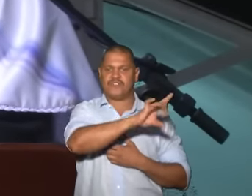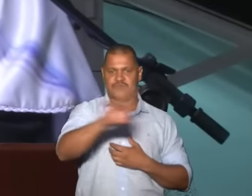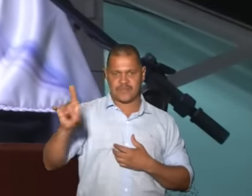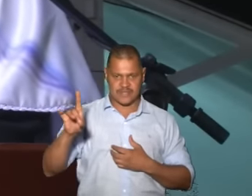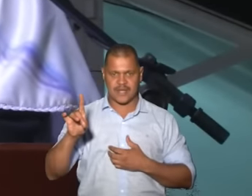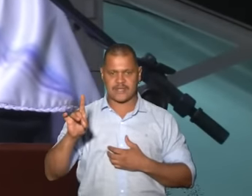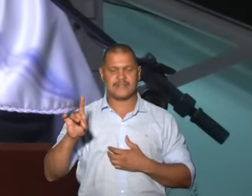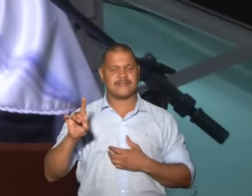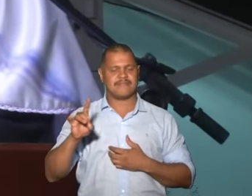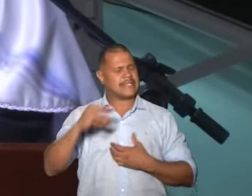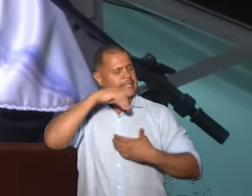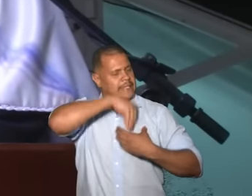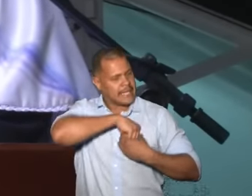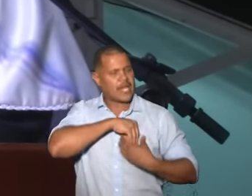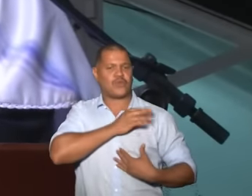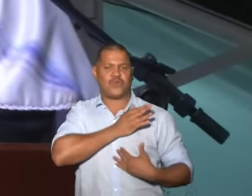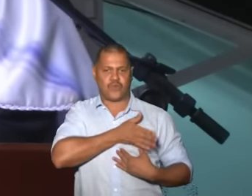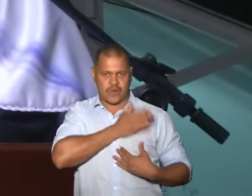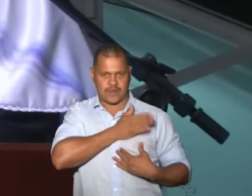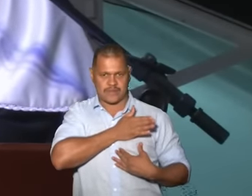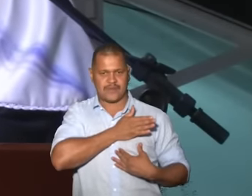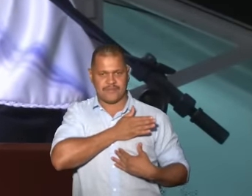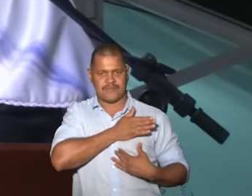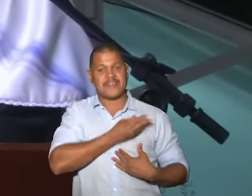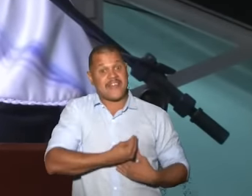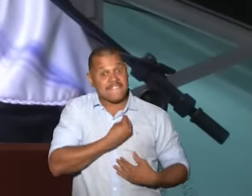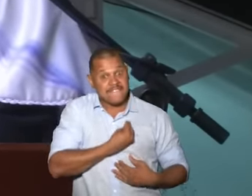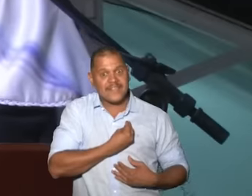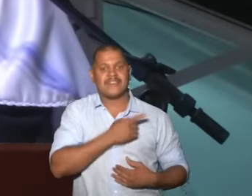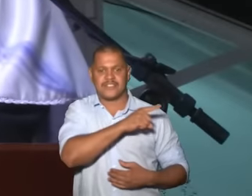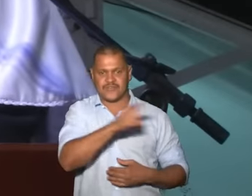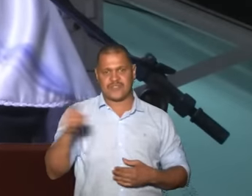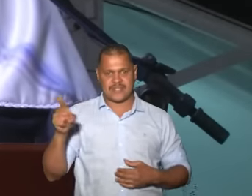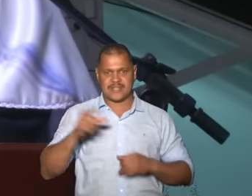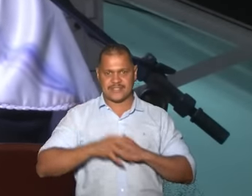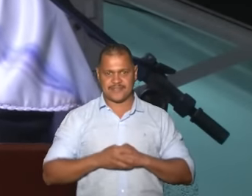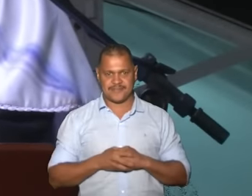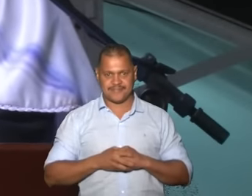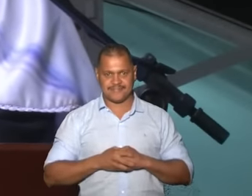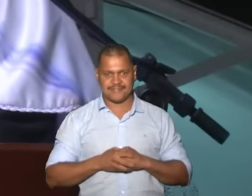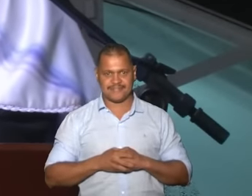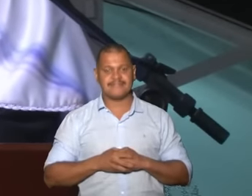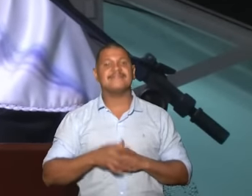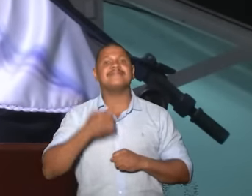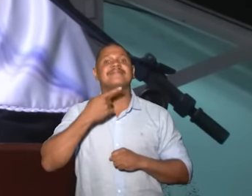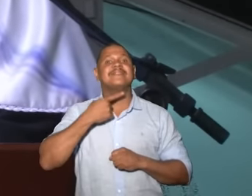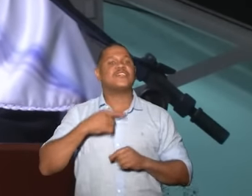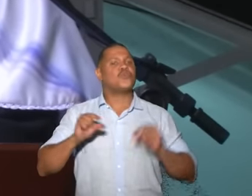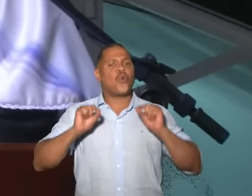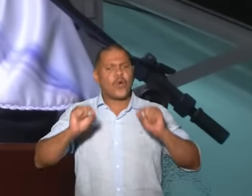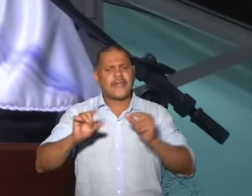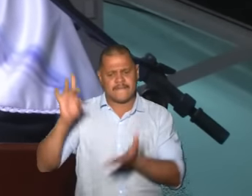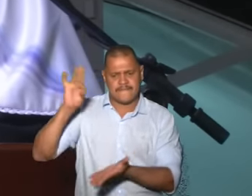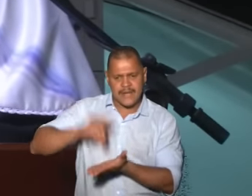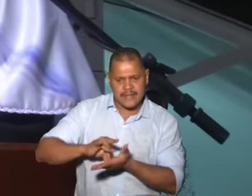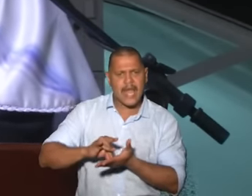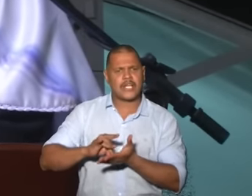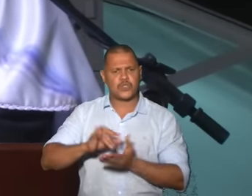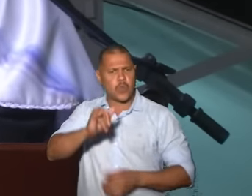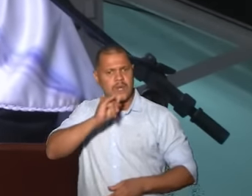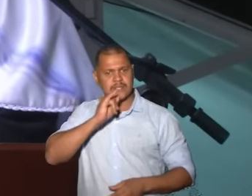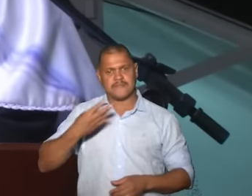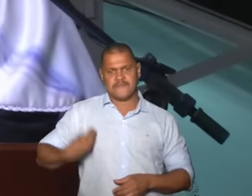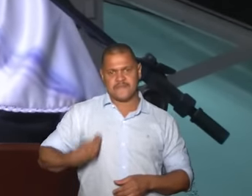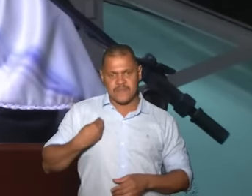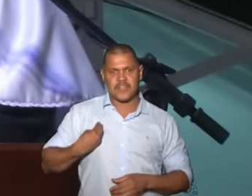em seus corações e em suas mentes. A UFV deseja ser para vocês um exemplo vivo e contínuo